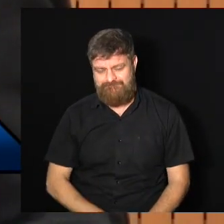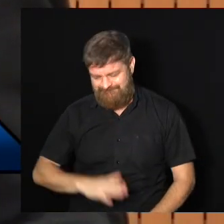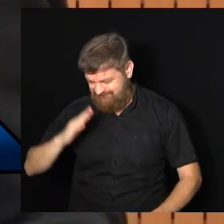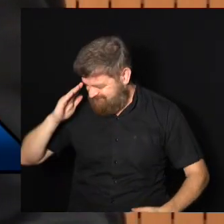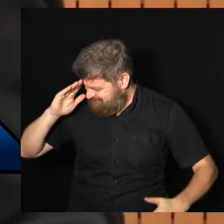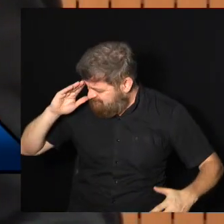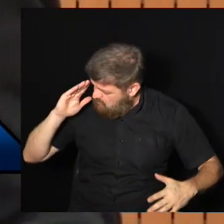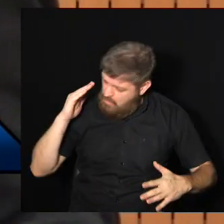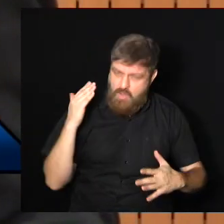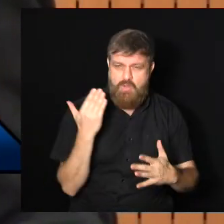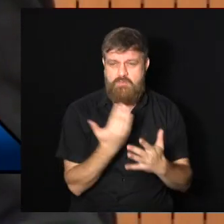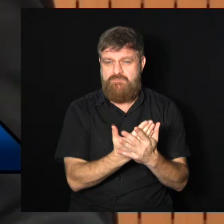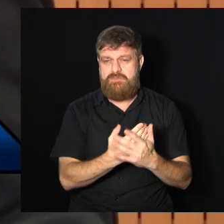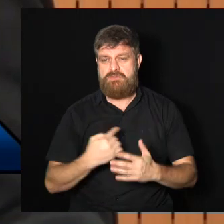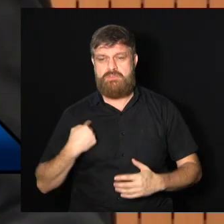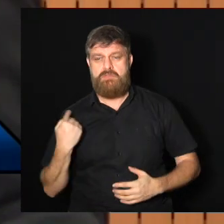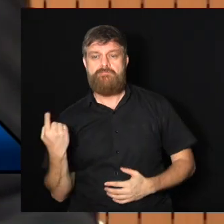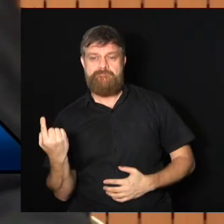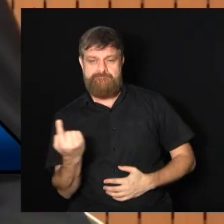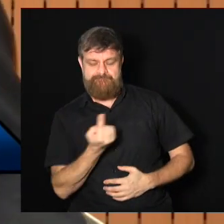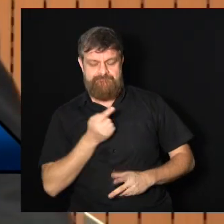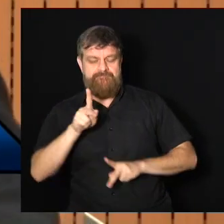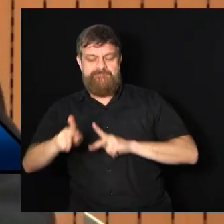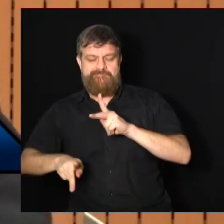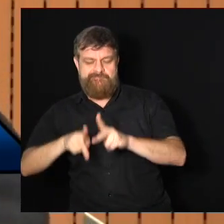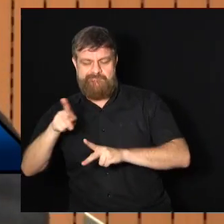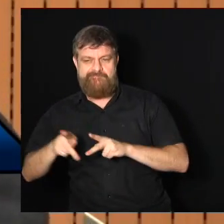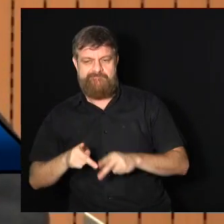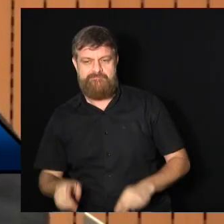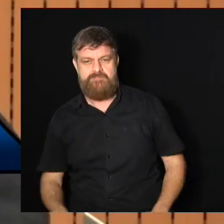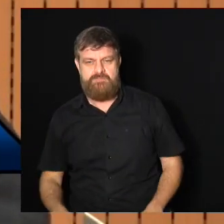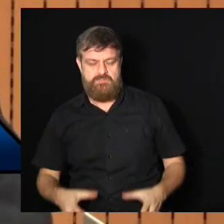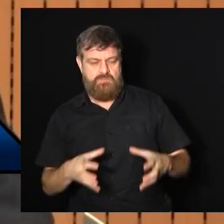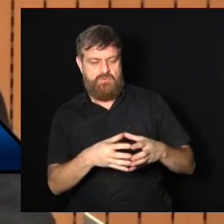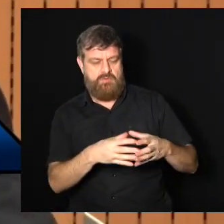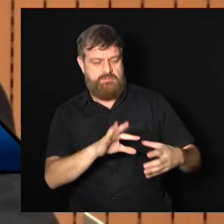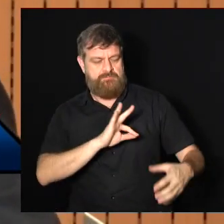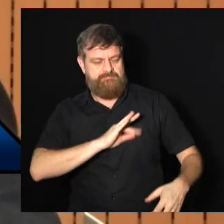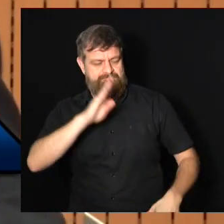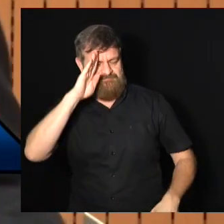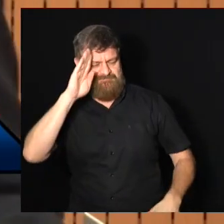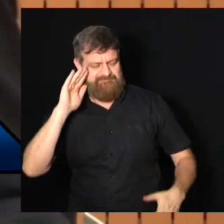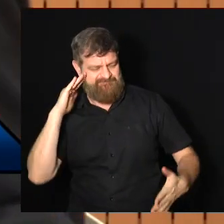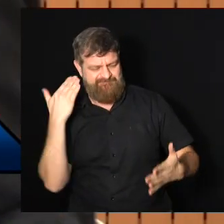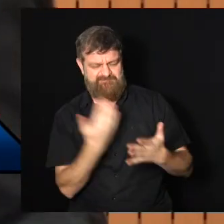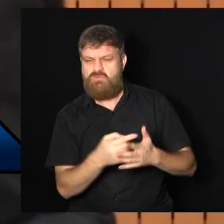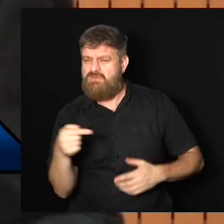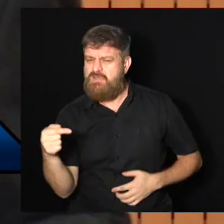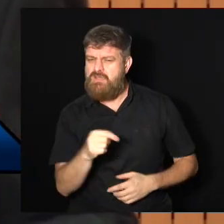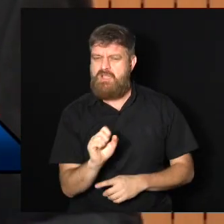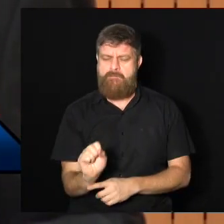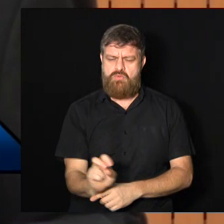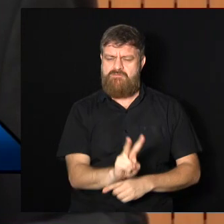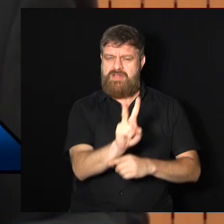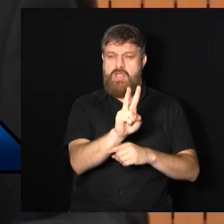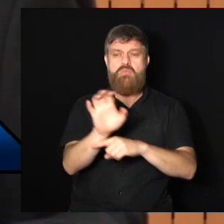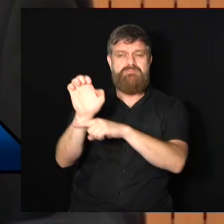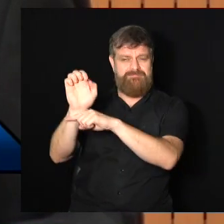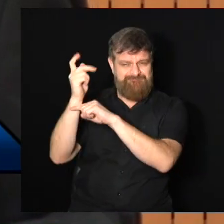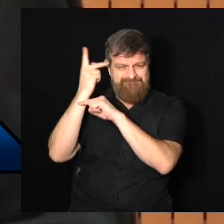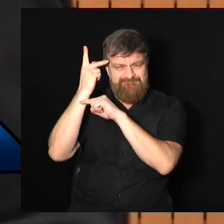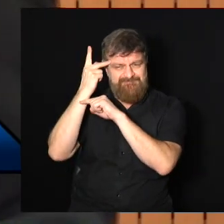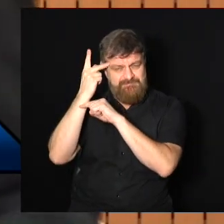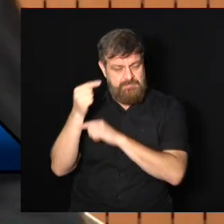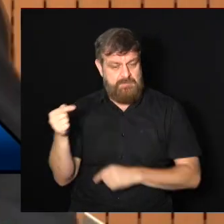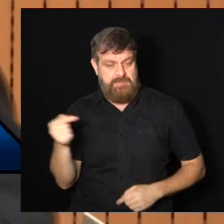confiança que nós, população, depositamos nessa corporação tão valiosa do Estado de São Paulo, que é